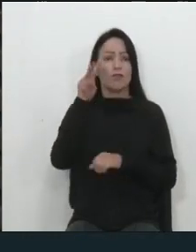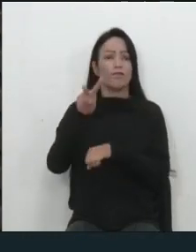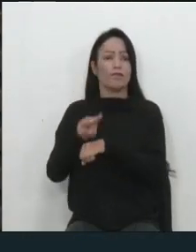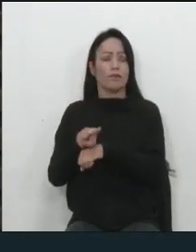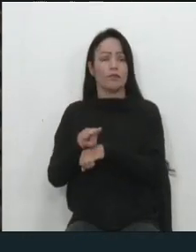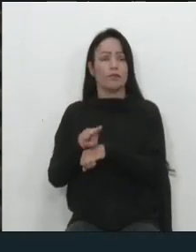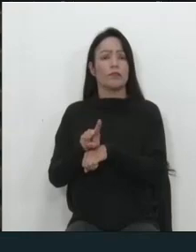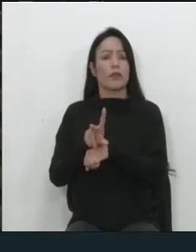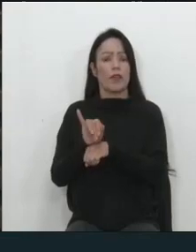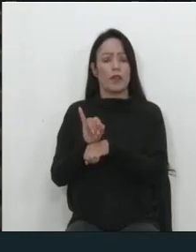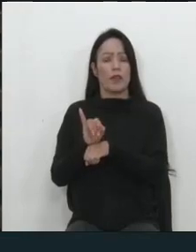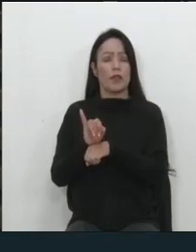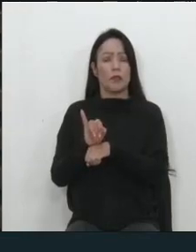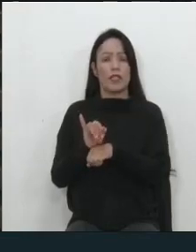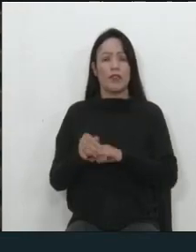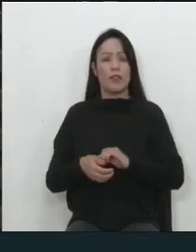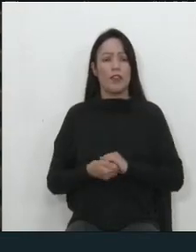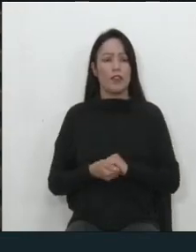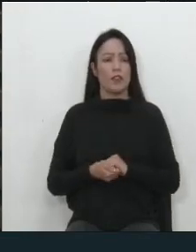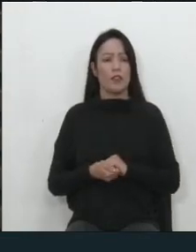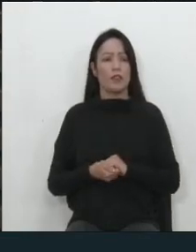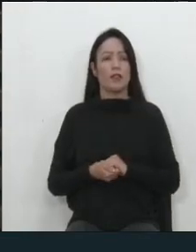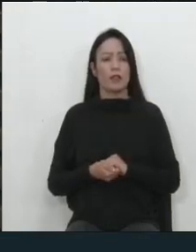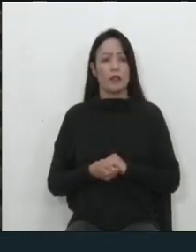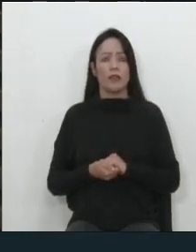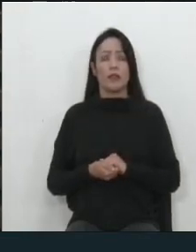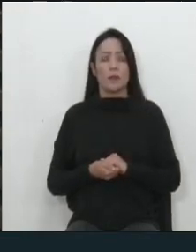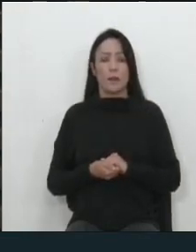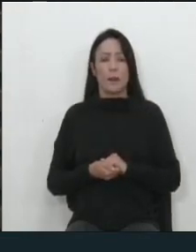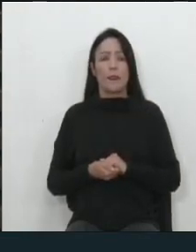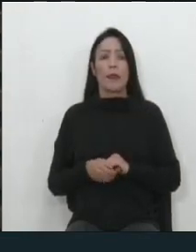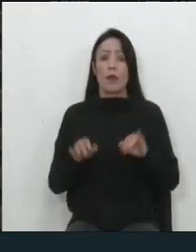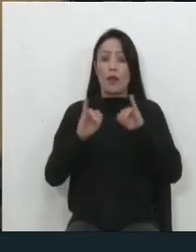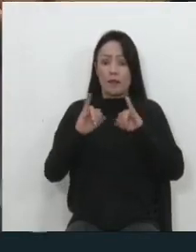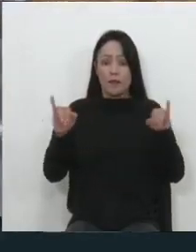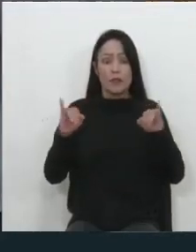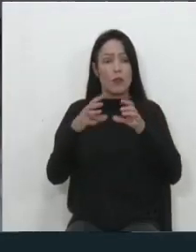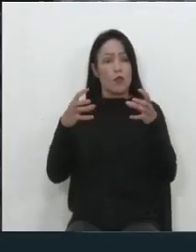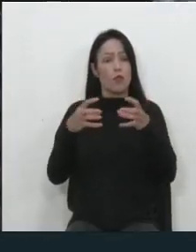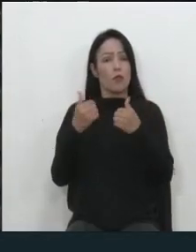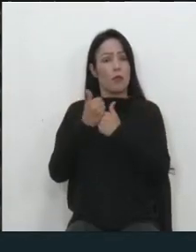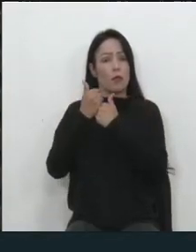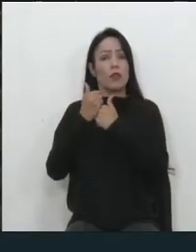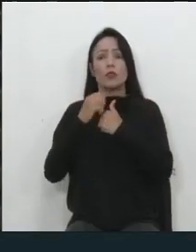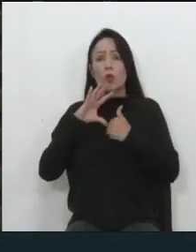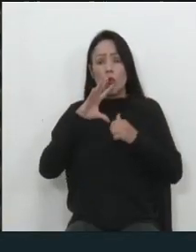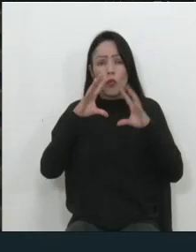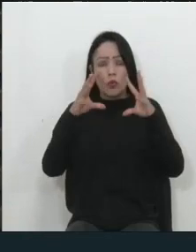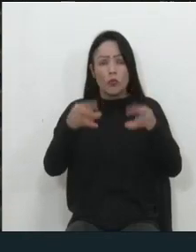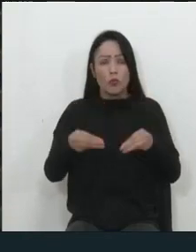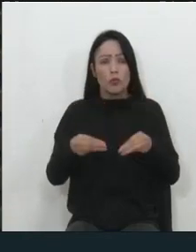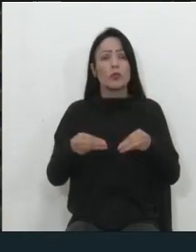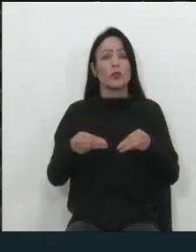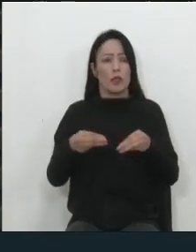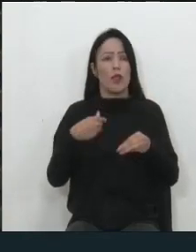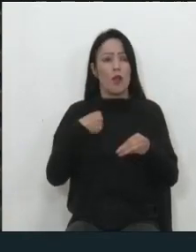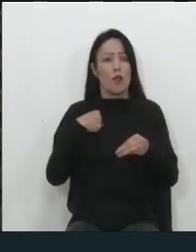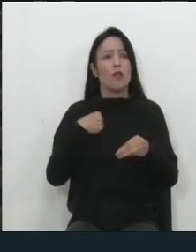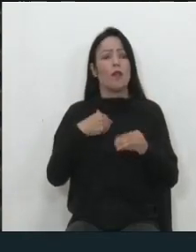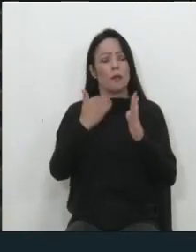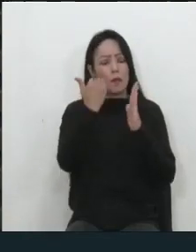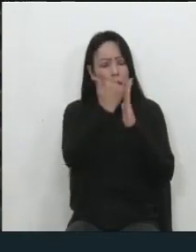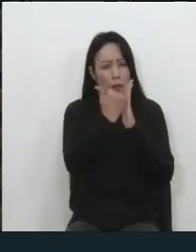lá naquele hospital. Então, eu conclamo a base todos, até vou fazer uma